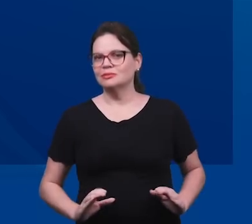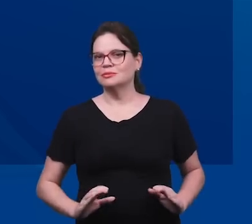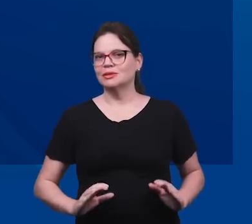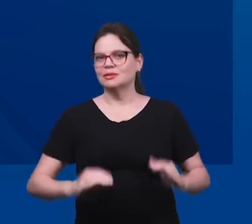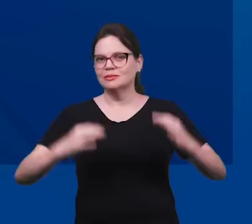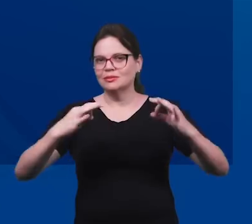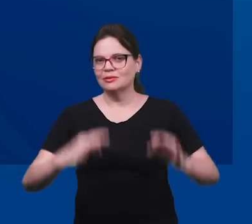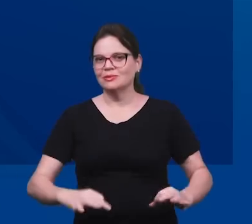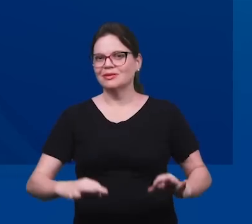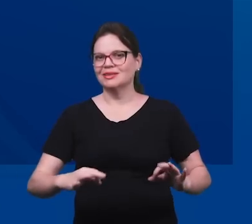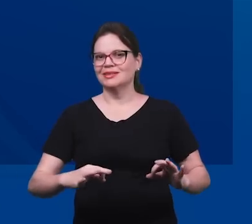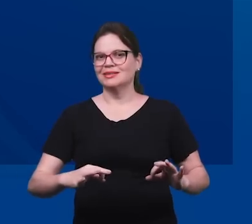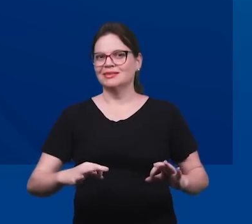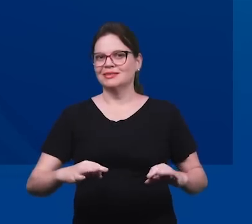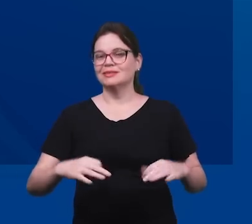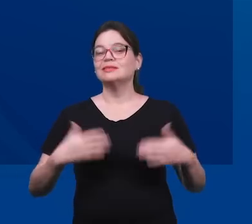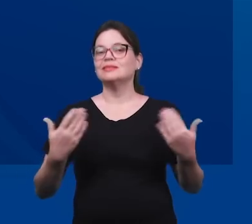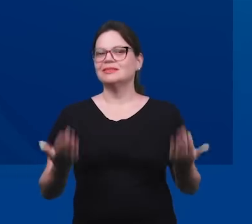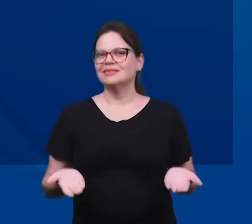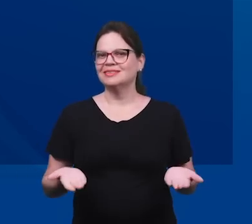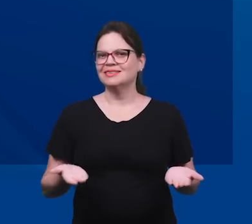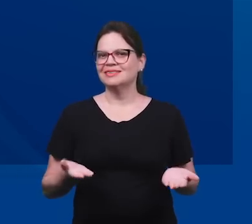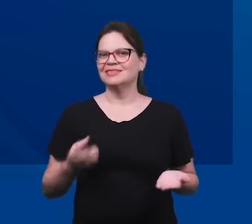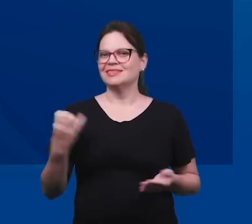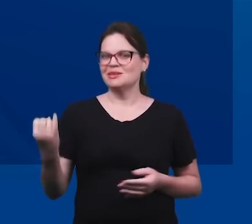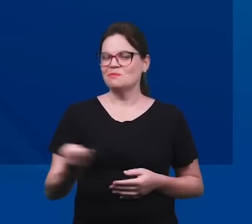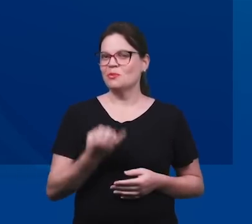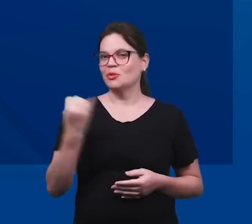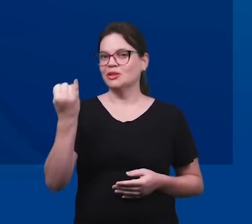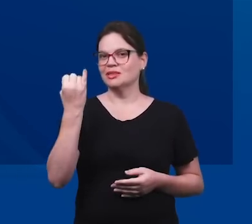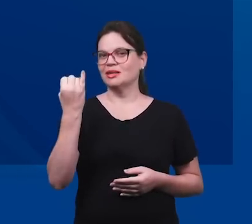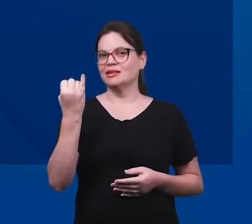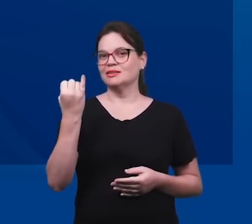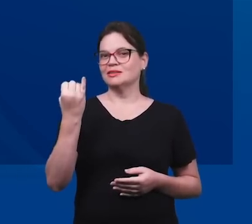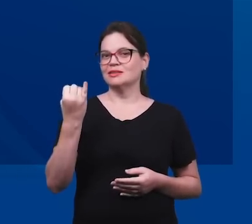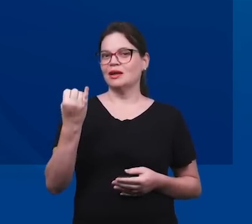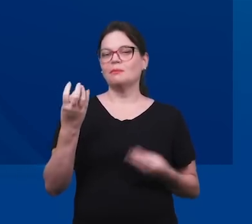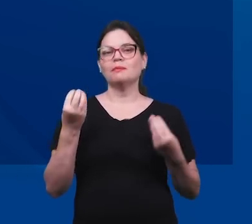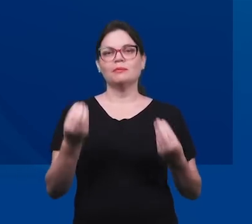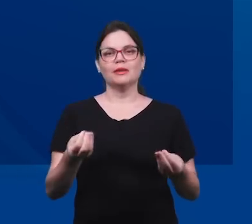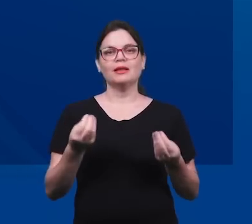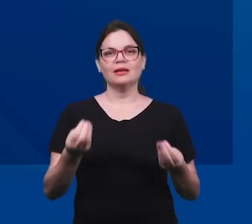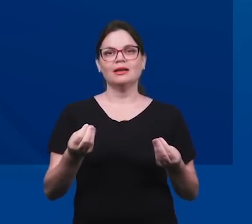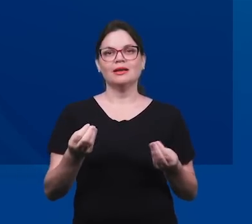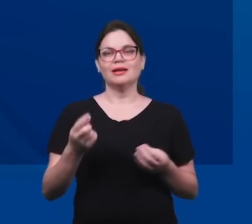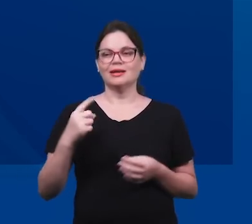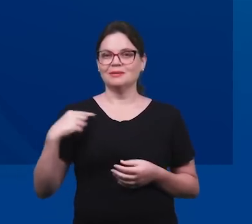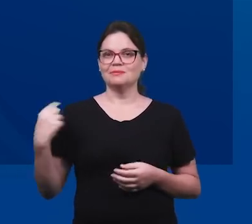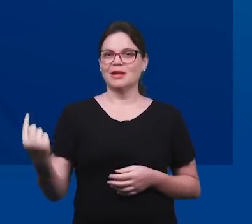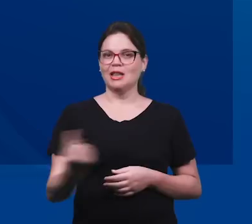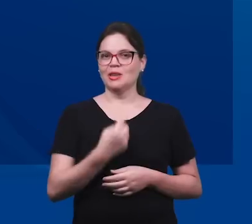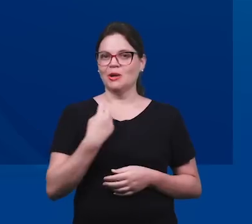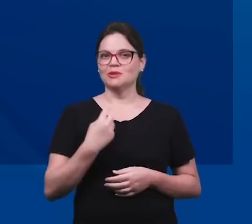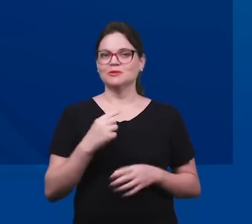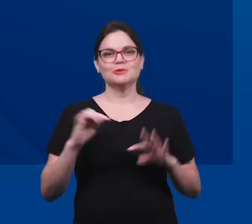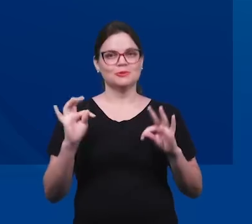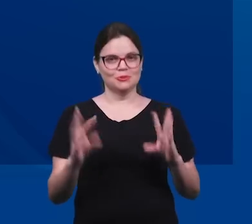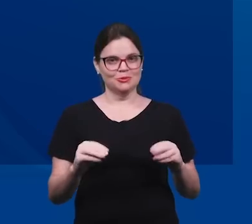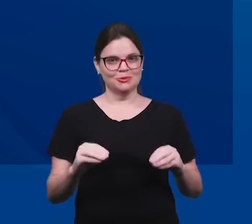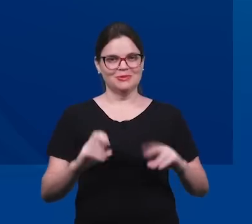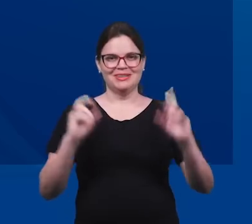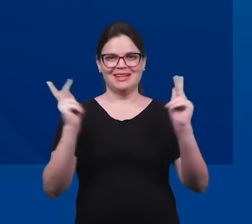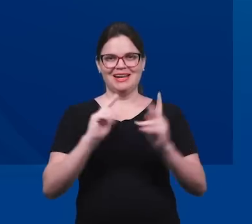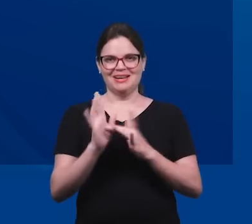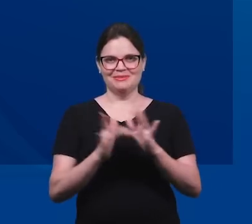correta. Isso é importante para todos